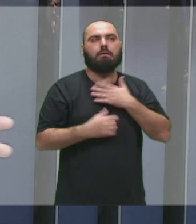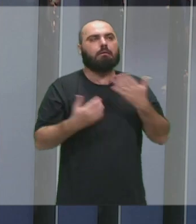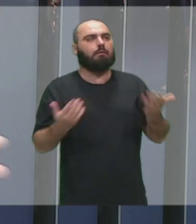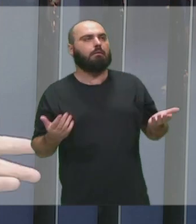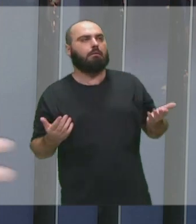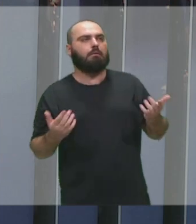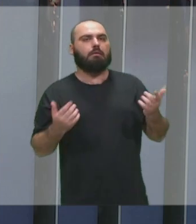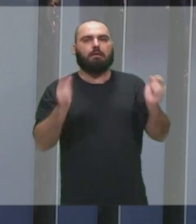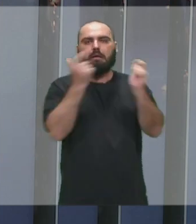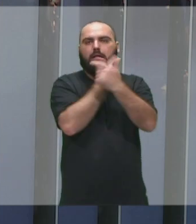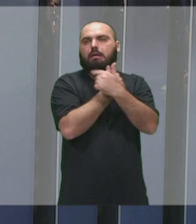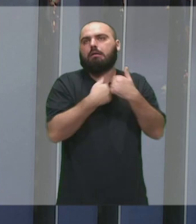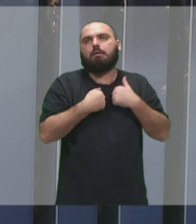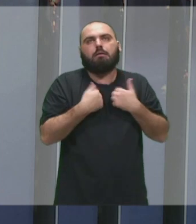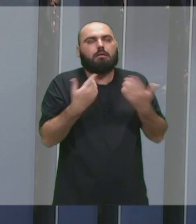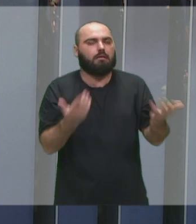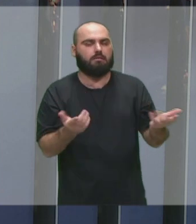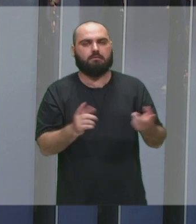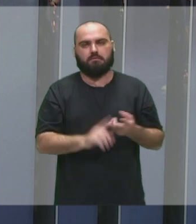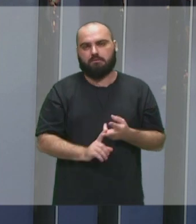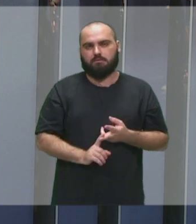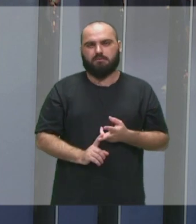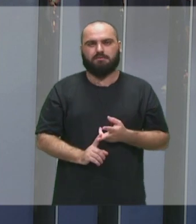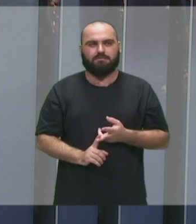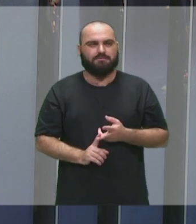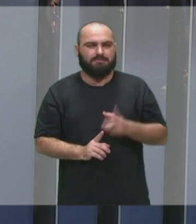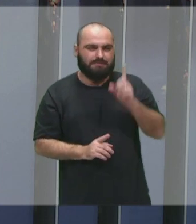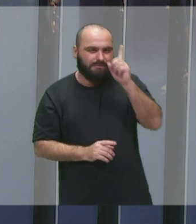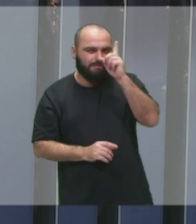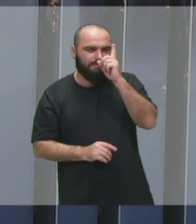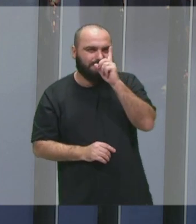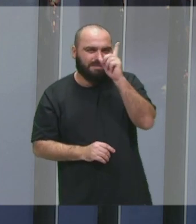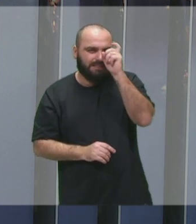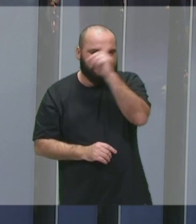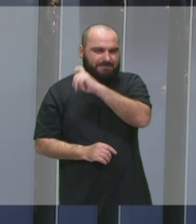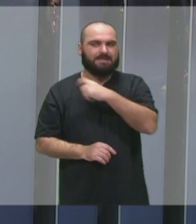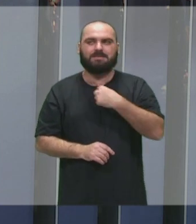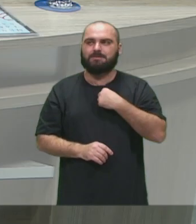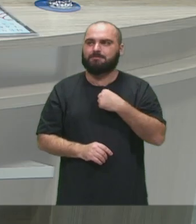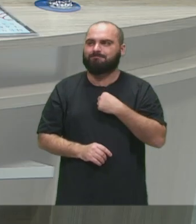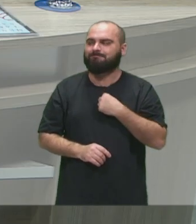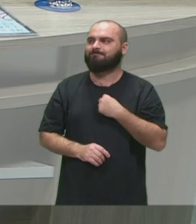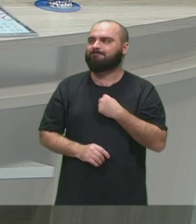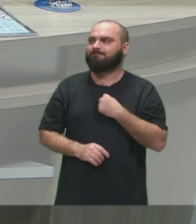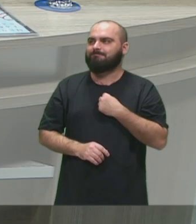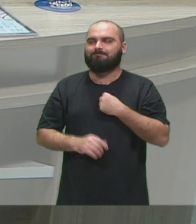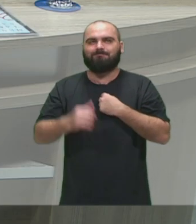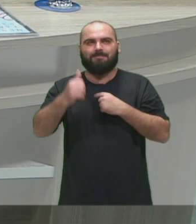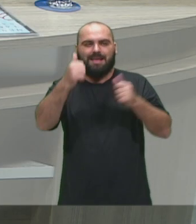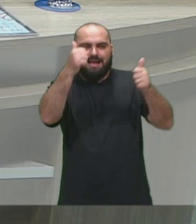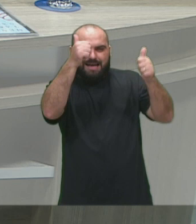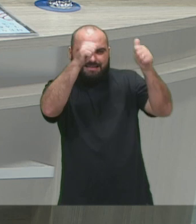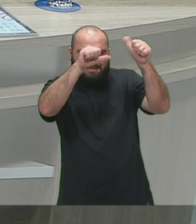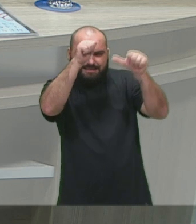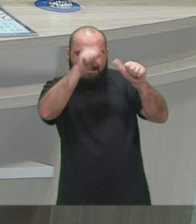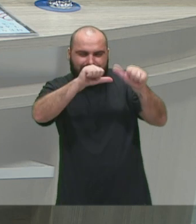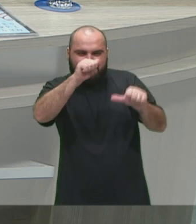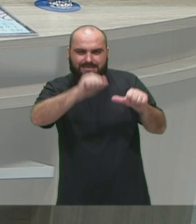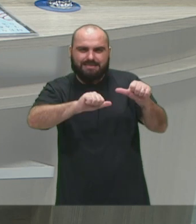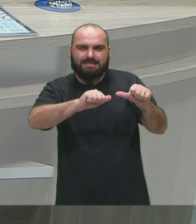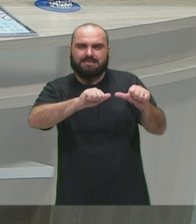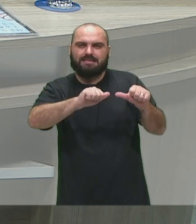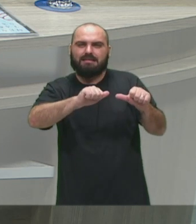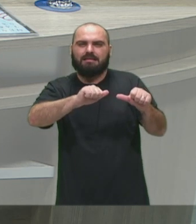não sei, eu realmente, é difícil para mim analisar o que pode acontecer